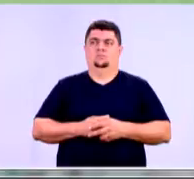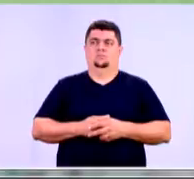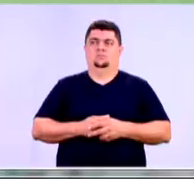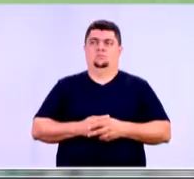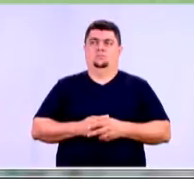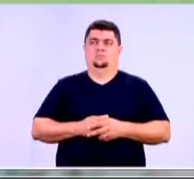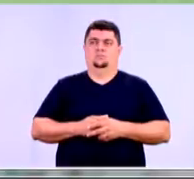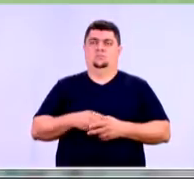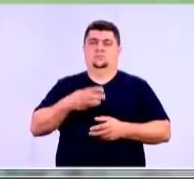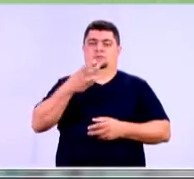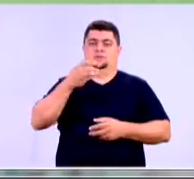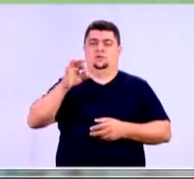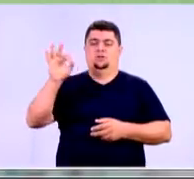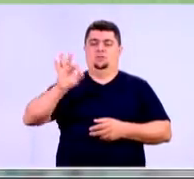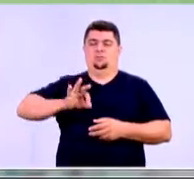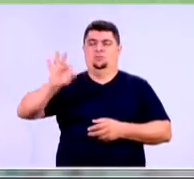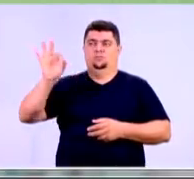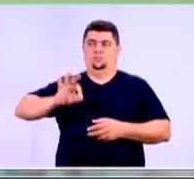de